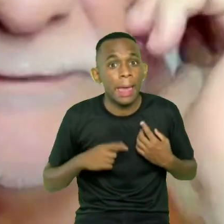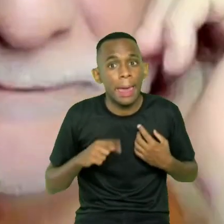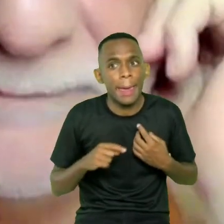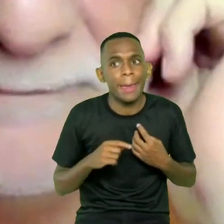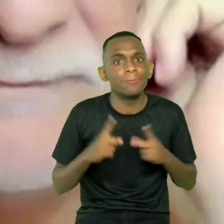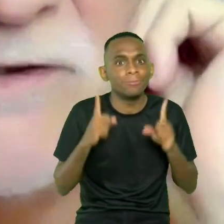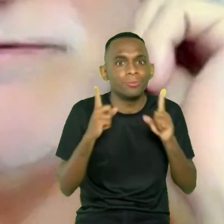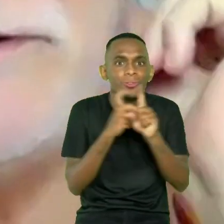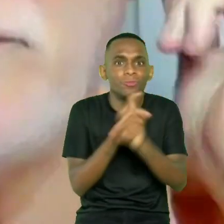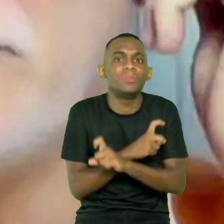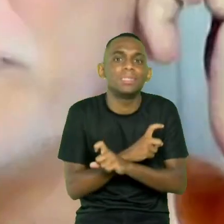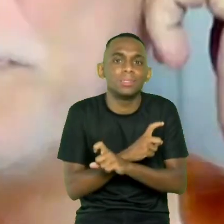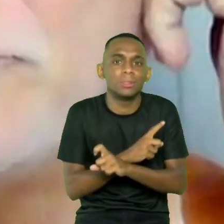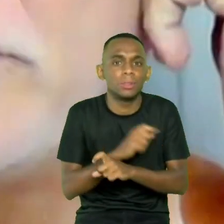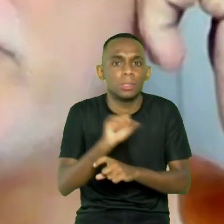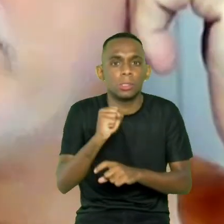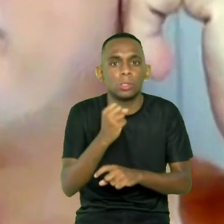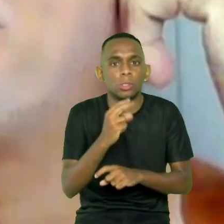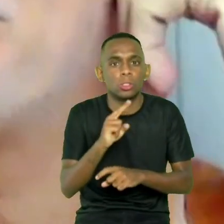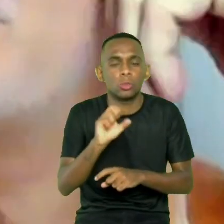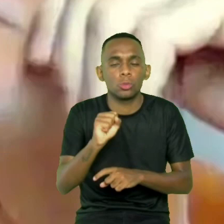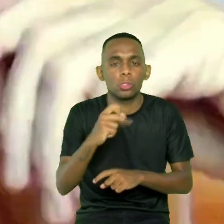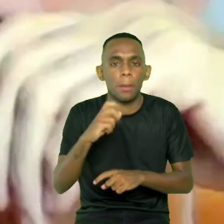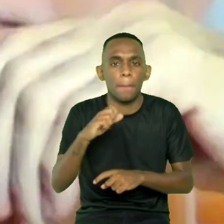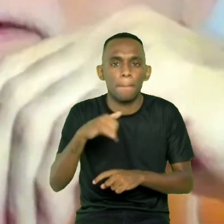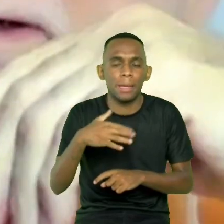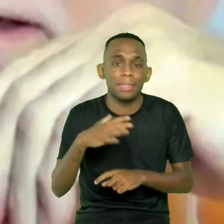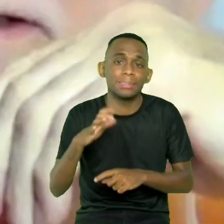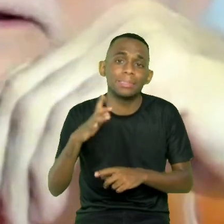dificílimo, dificílimo, porque